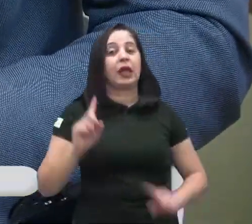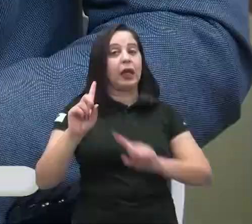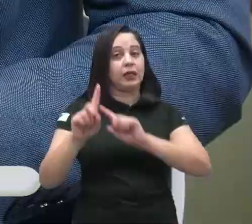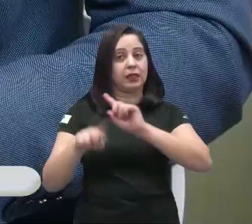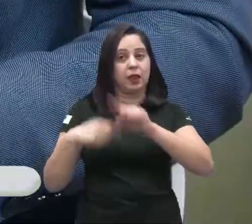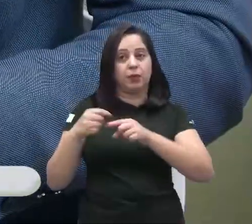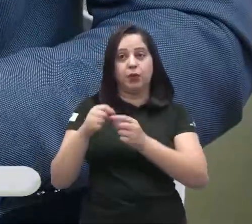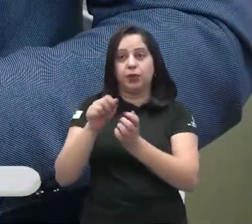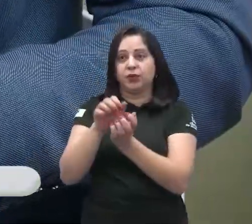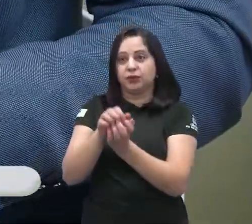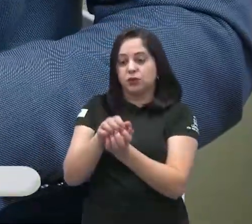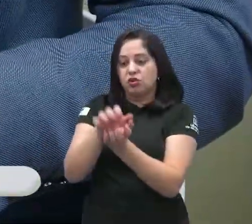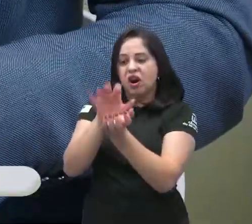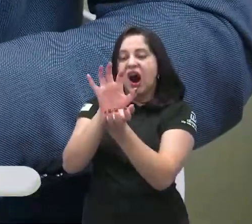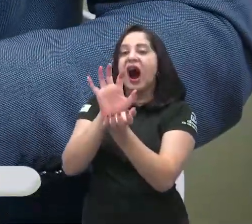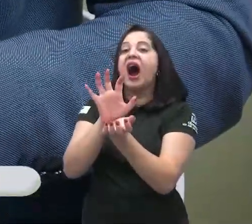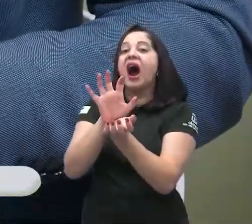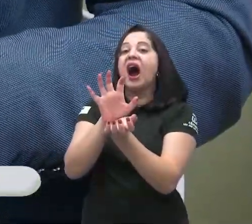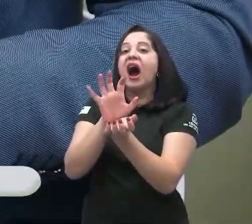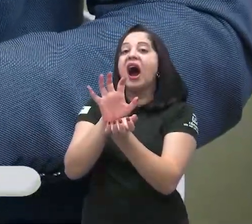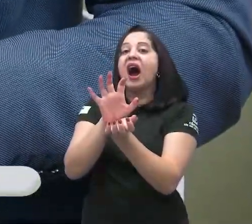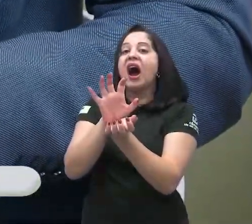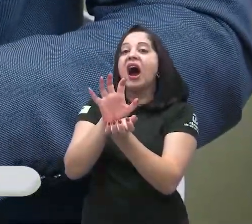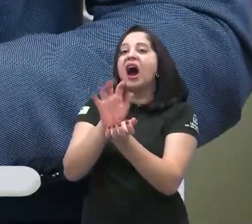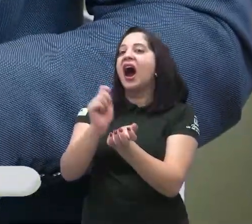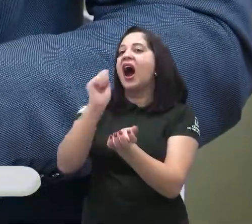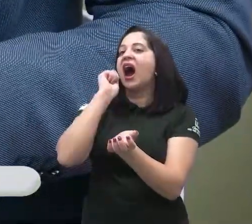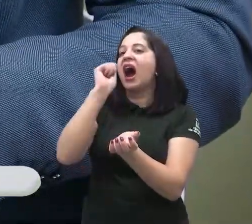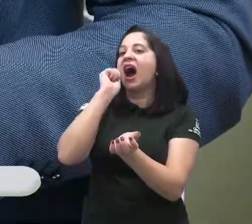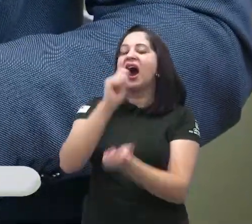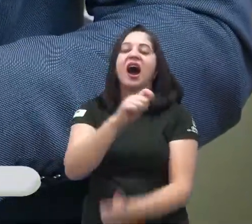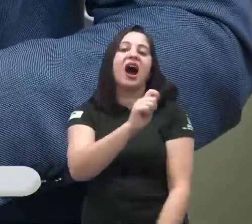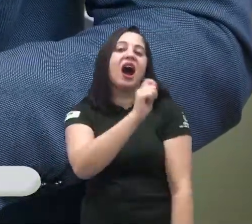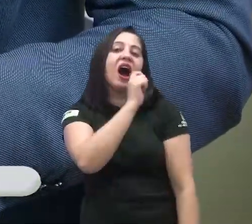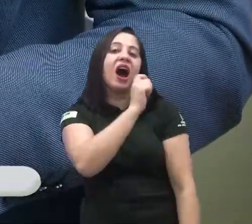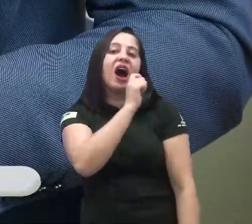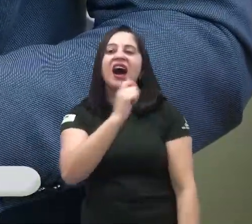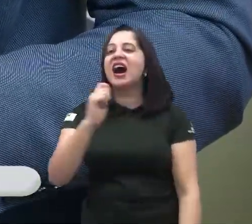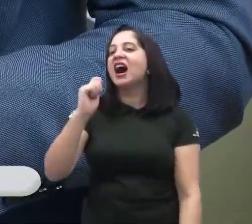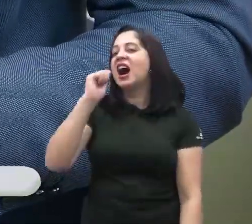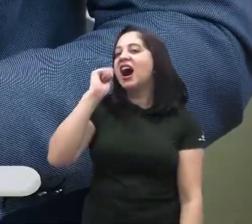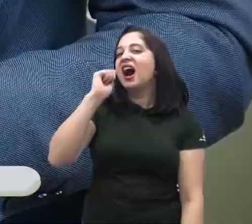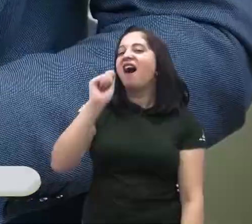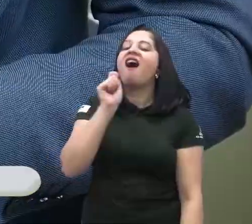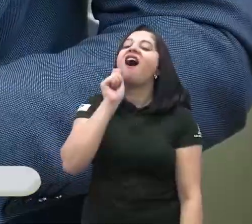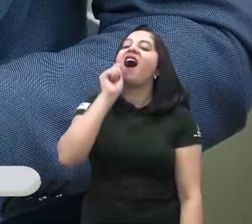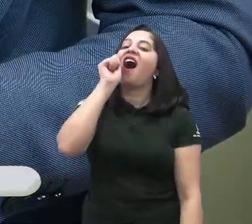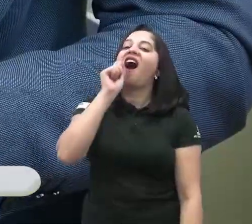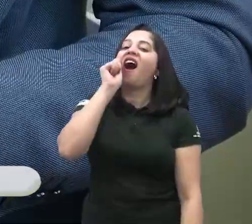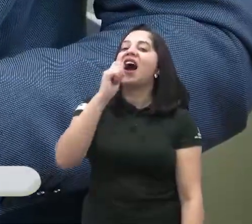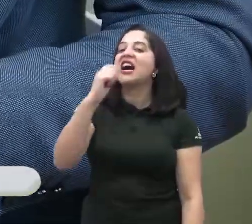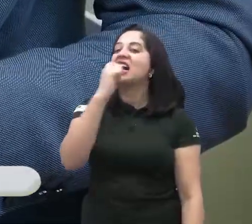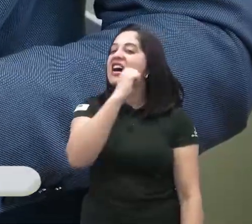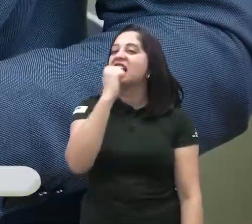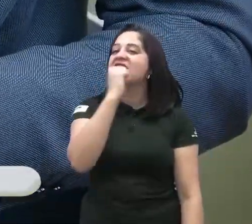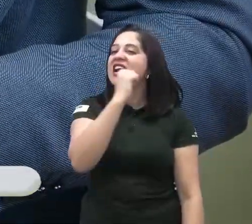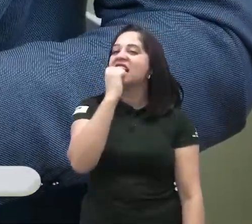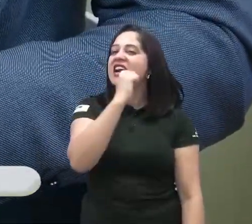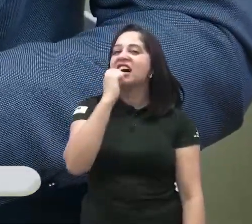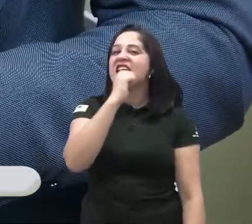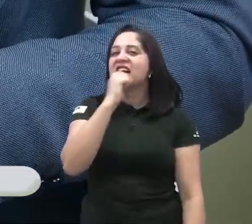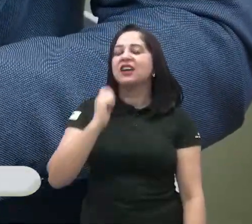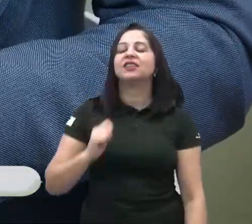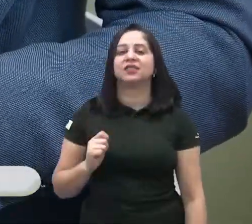abrir um pouco mais a boca, aí sim você vai fazer o vai e vem nas regiões, nas faces dos dentes que a gente